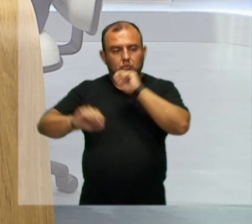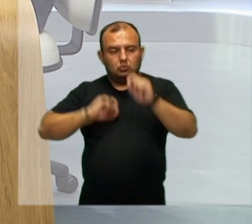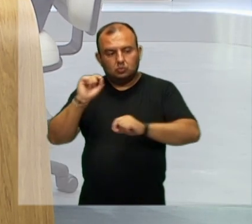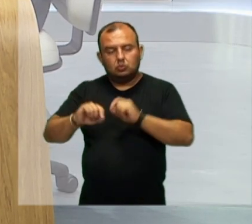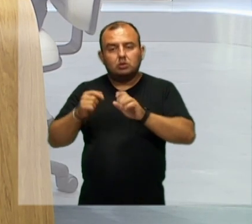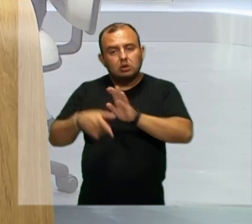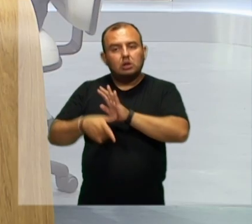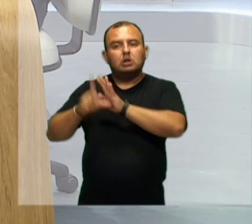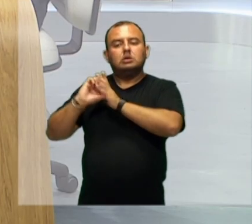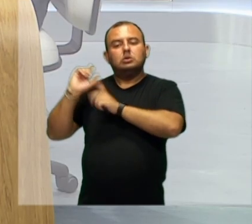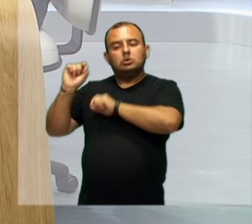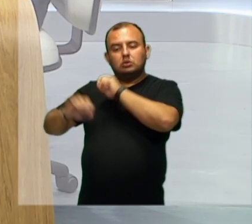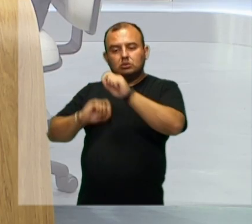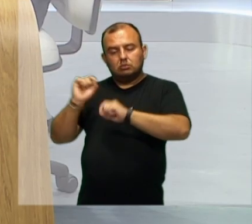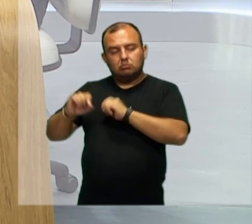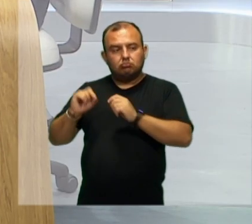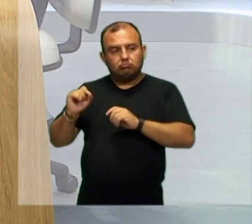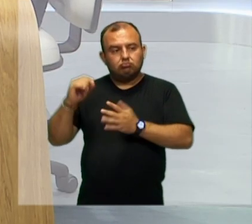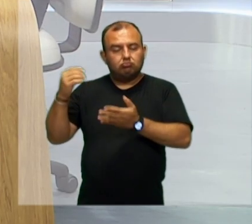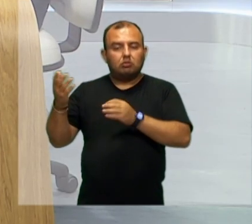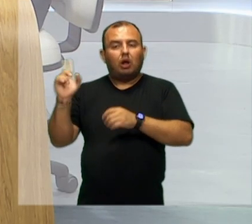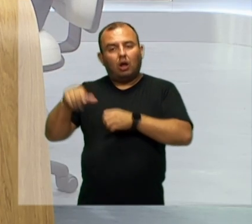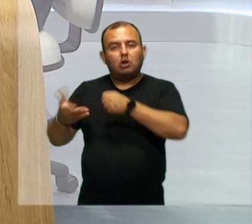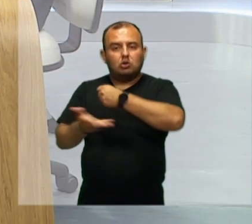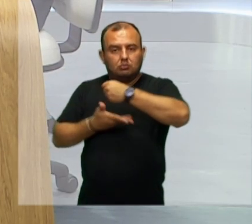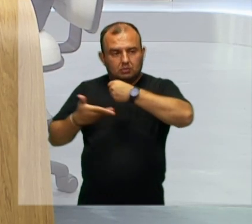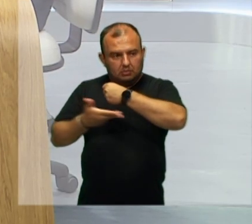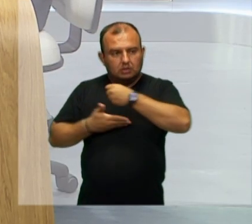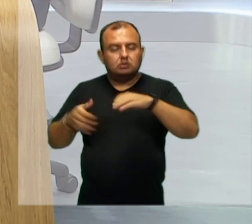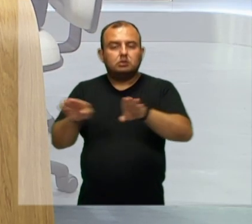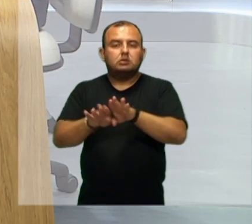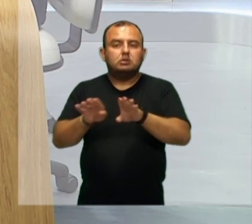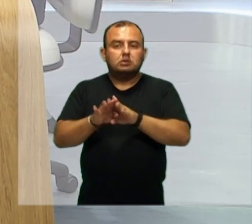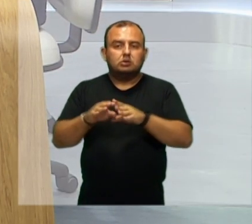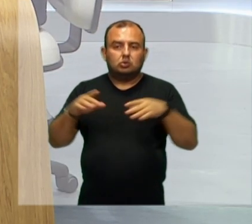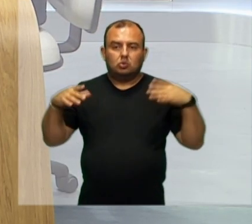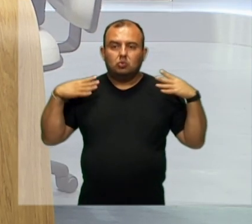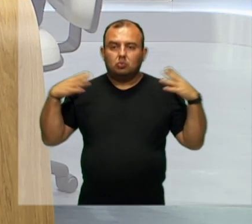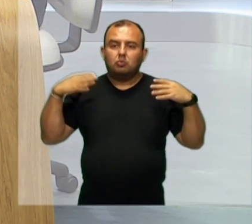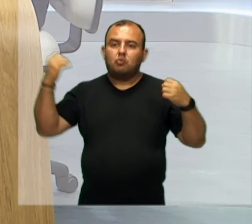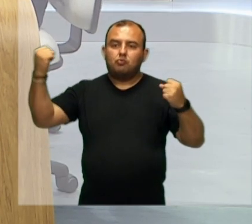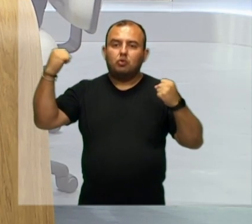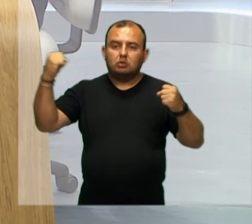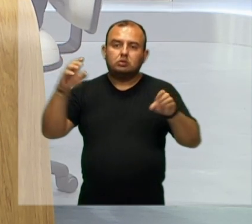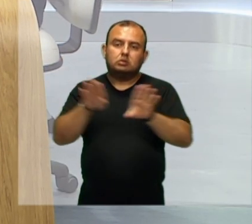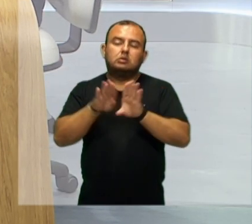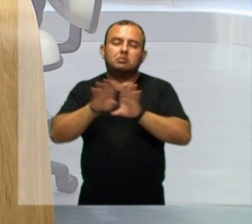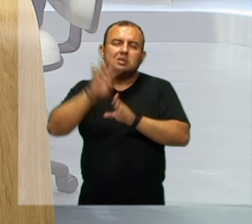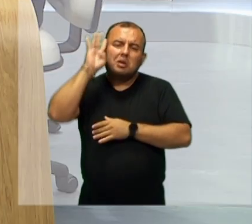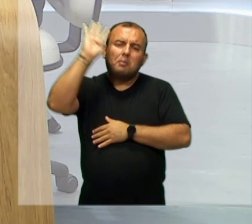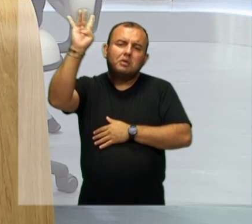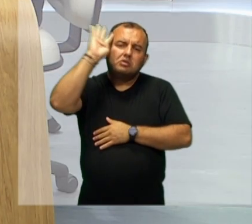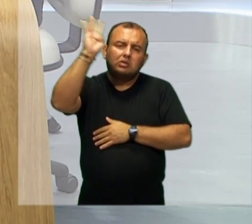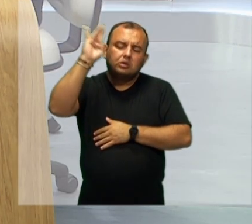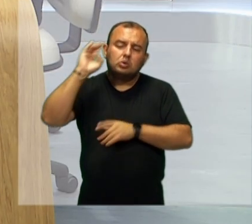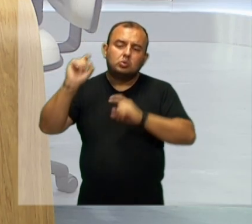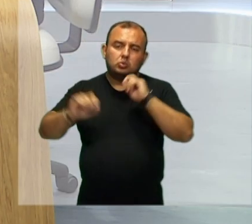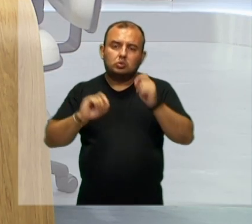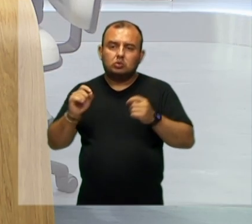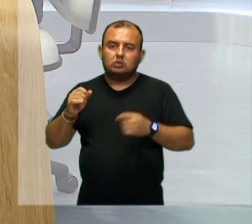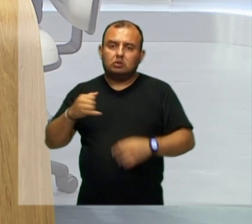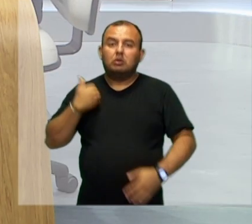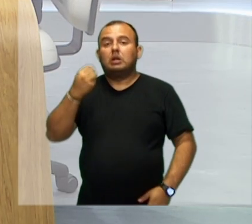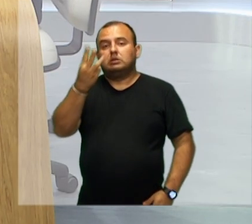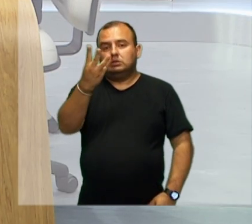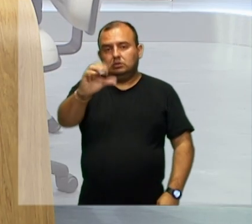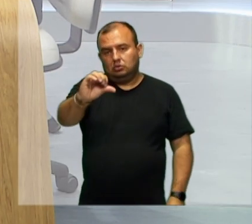vem antes, ele foi uma base para mim ter membros superiores muito fortes. Você imaginar que hoje eu estou com